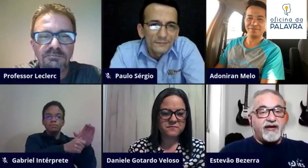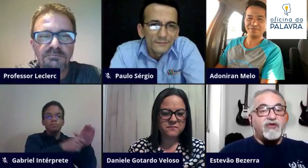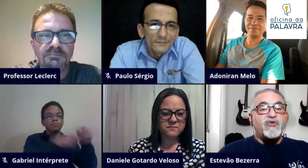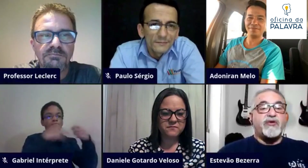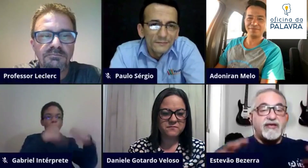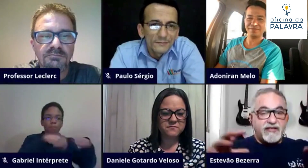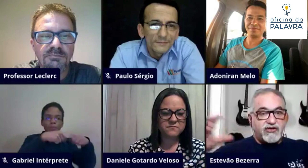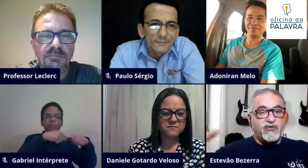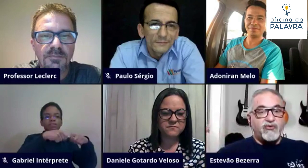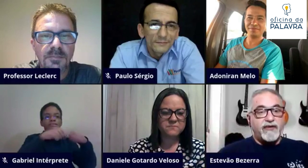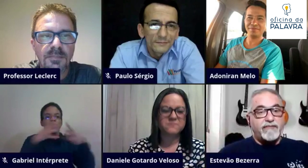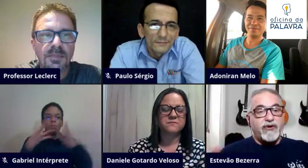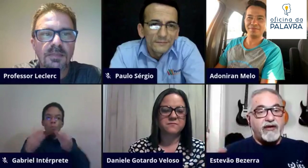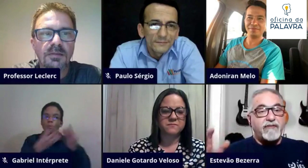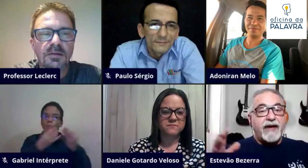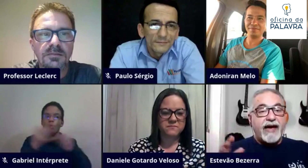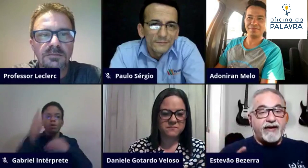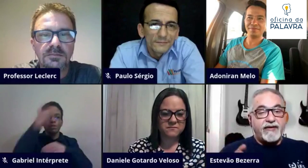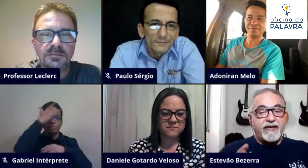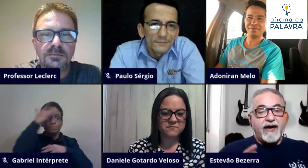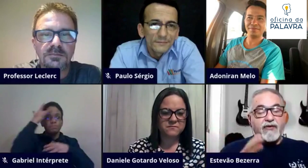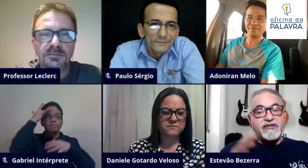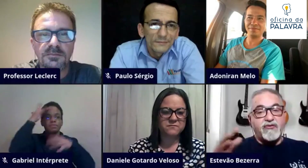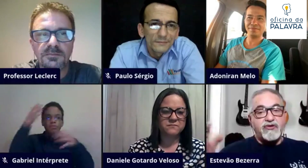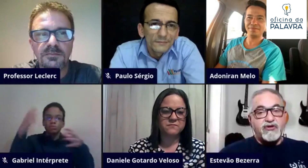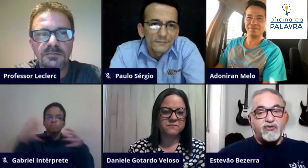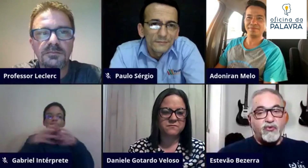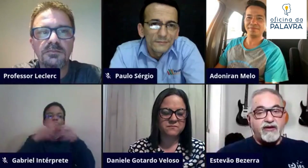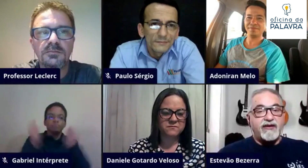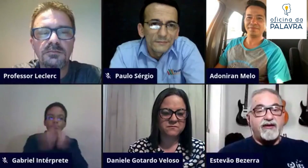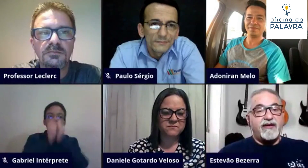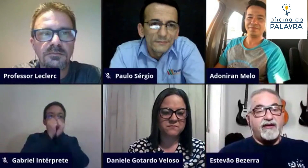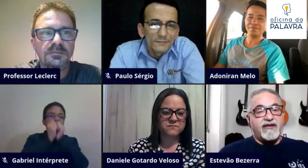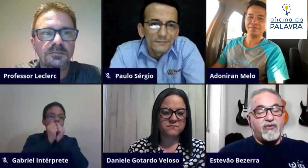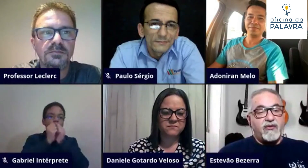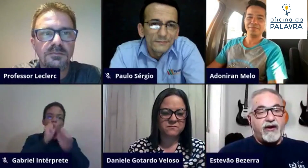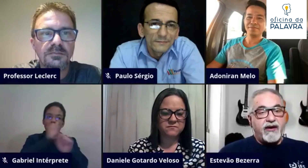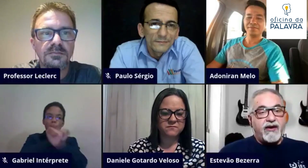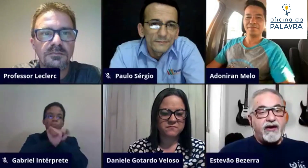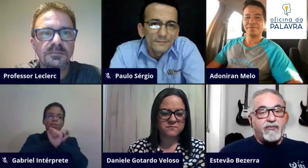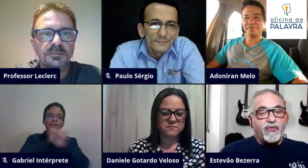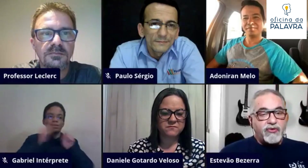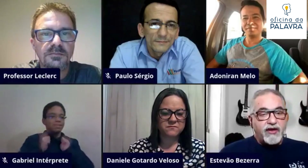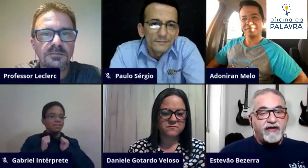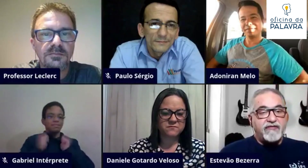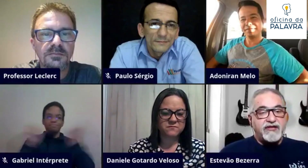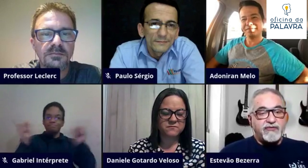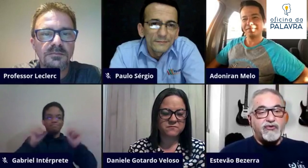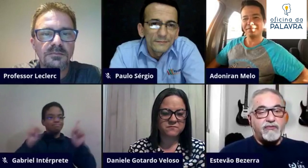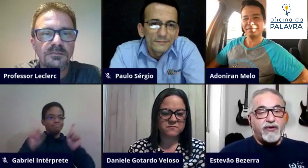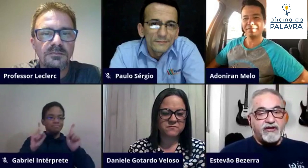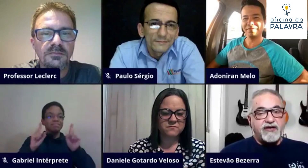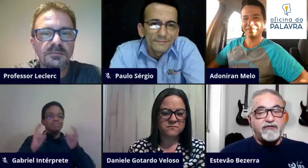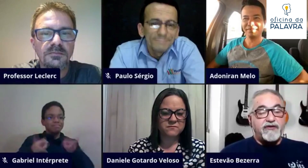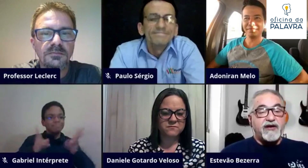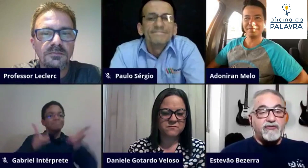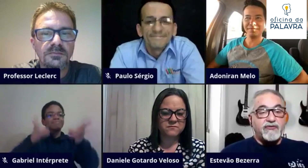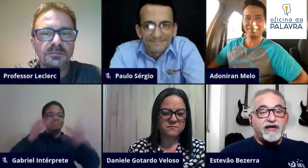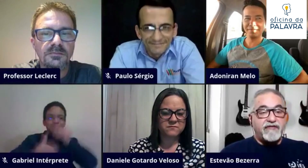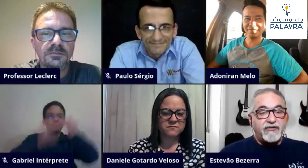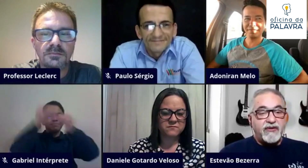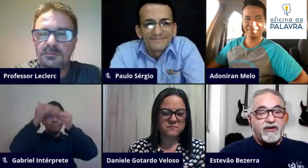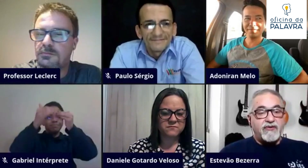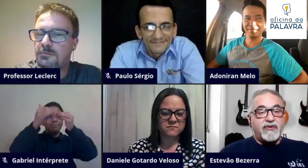gente em toda essa estrutura, porque não para, a coisa continua. Então, é muito relevante, é muito importante.